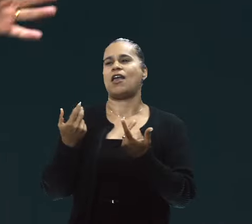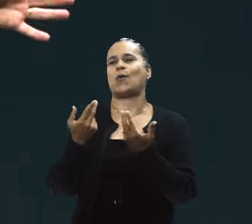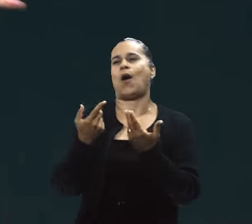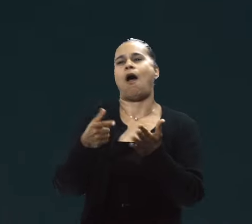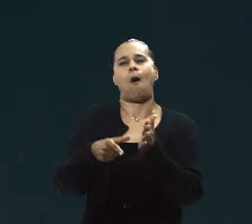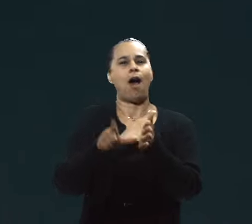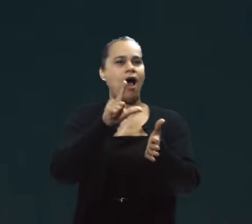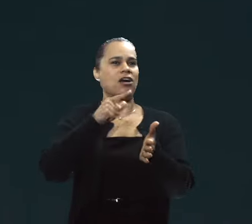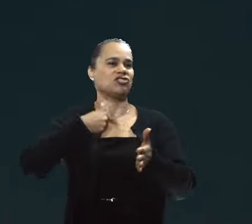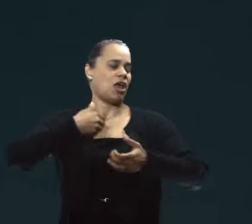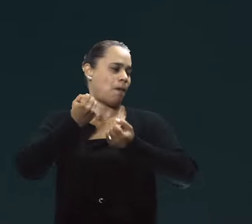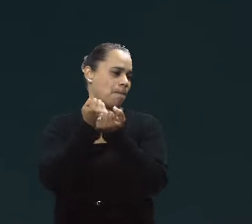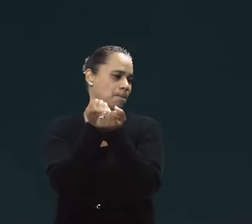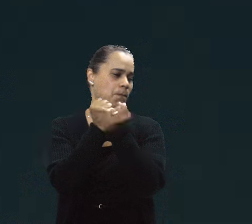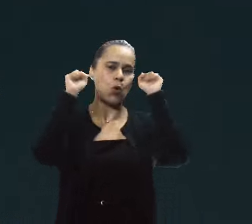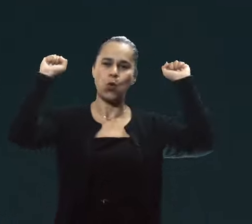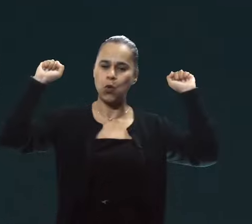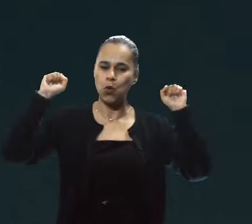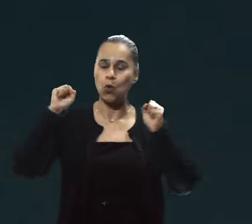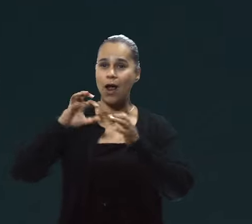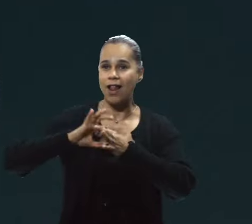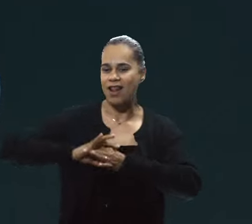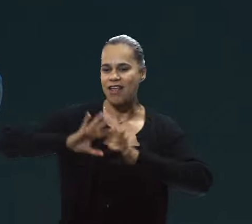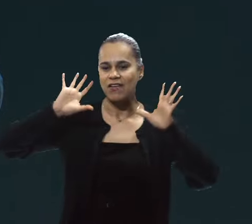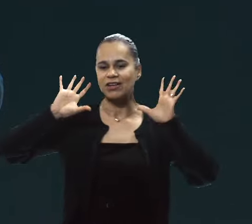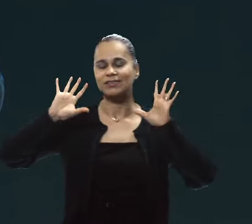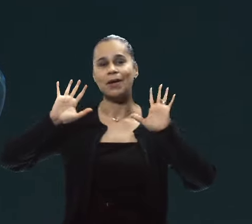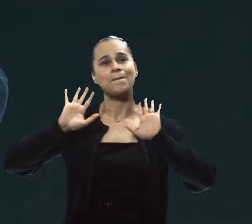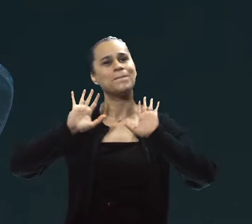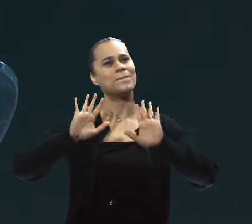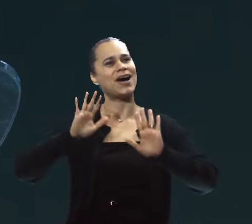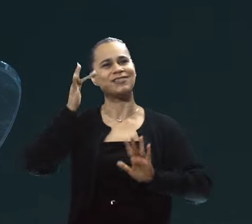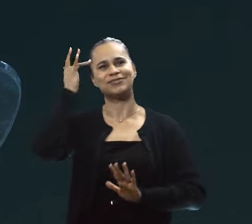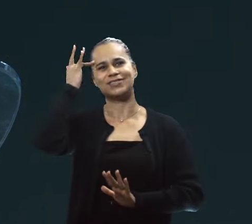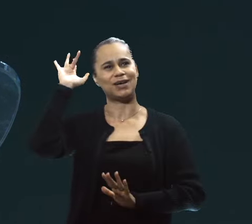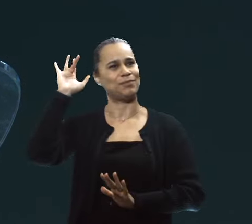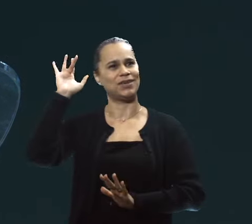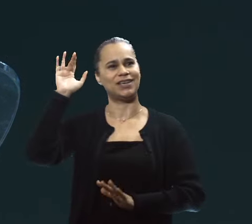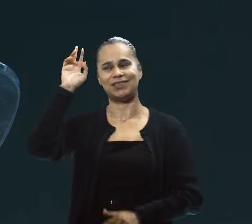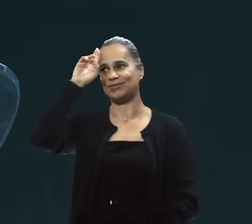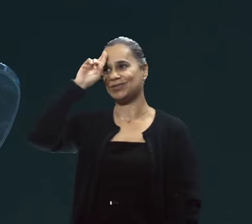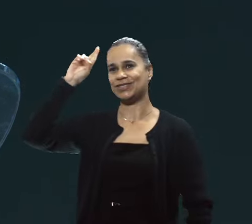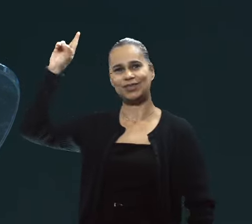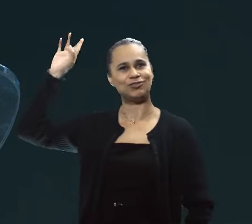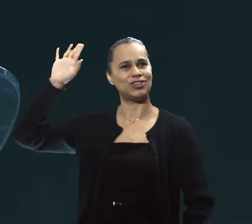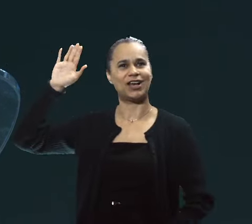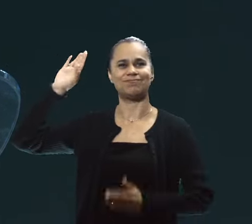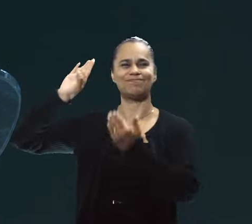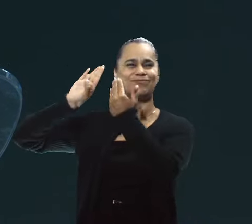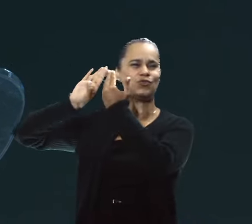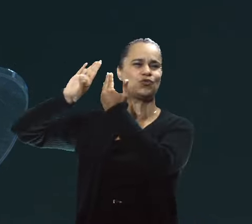e me livrarei. Mas não sabia que o Senhor o havia deixado.